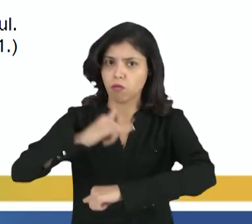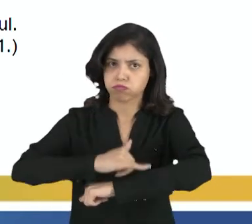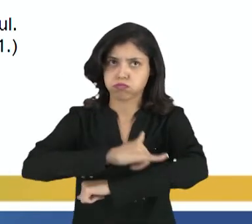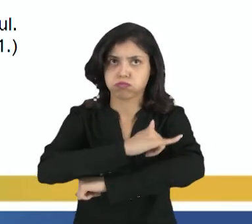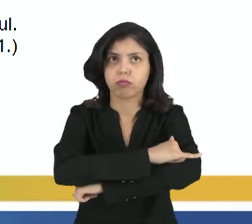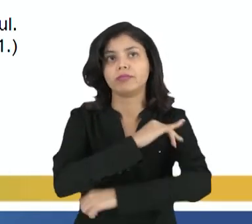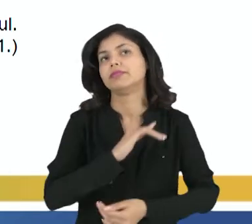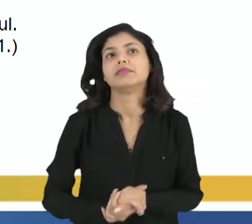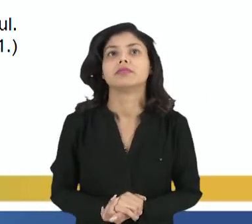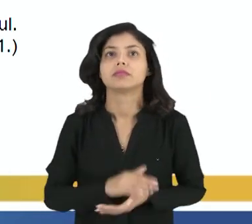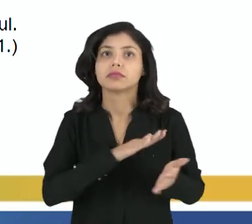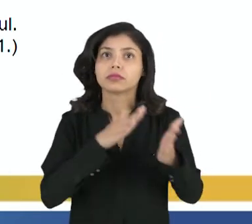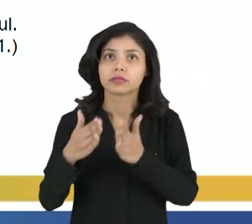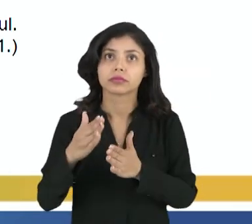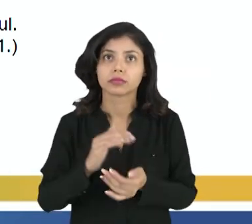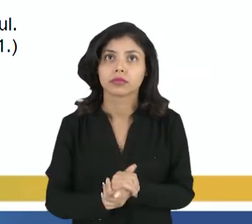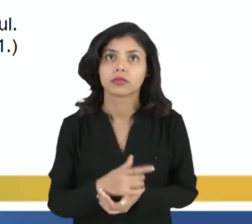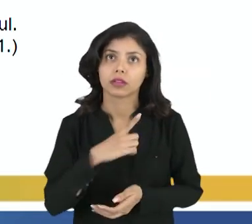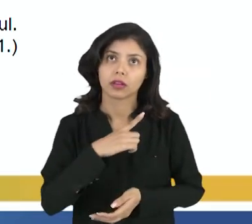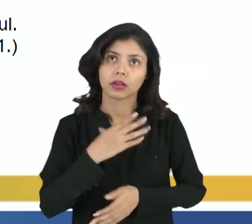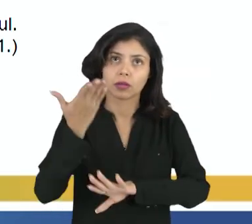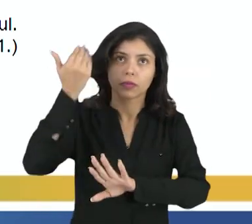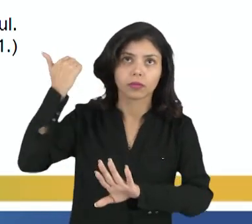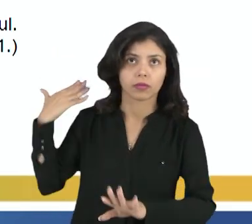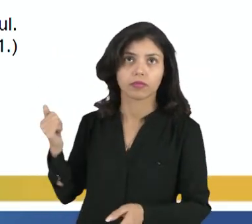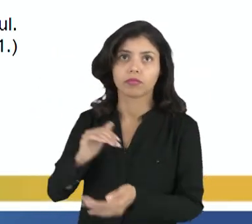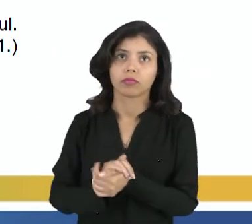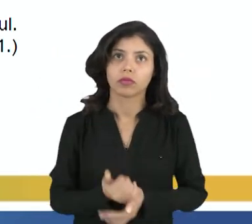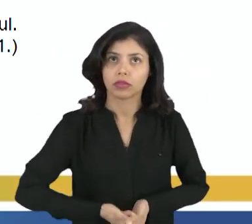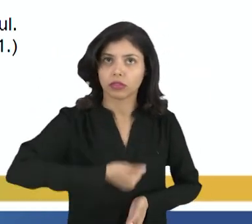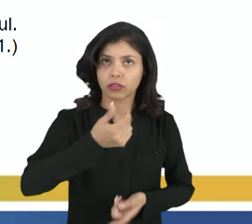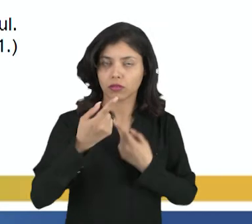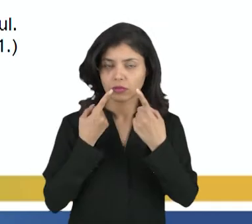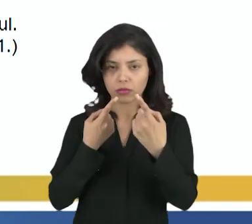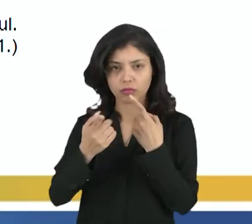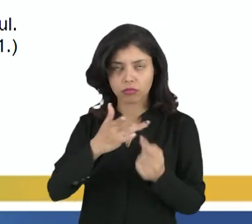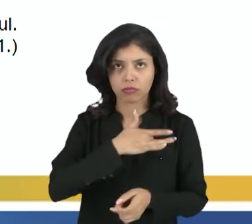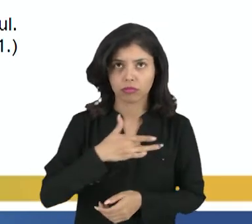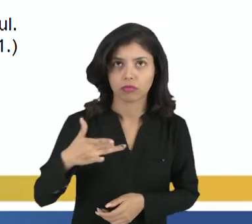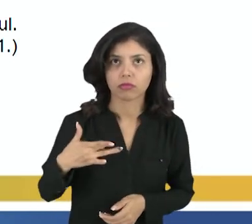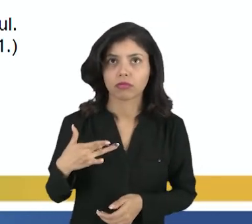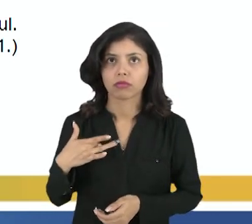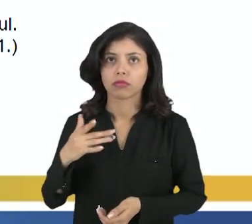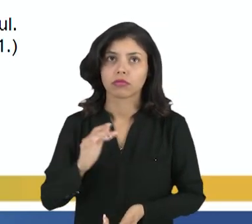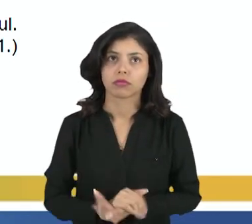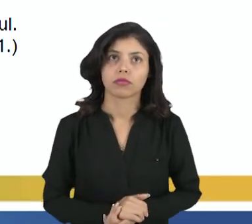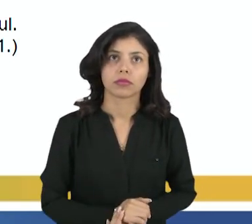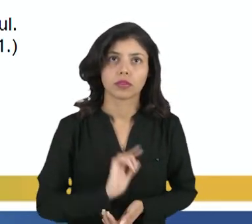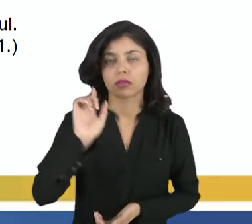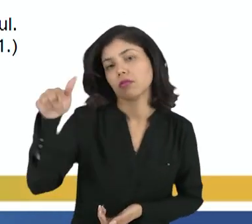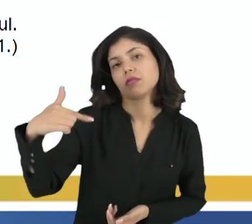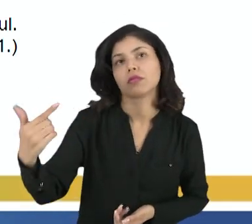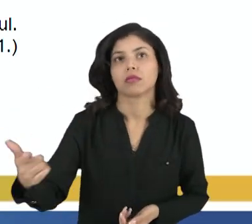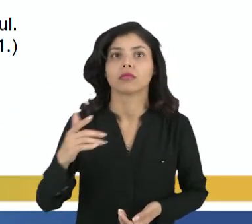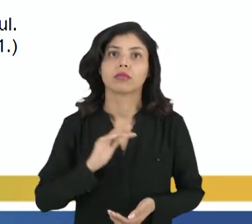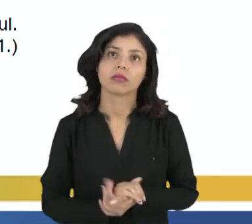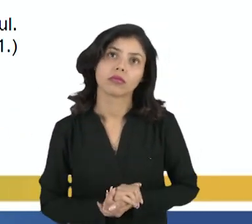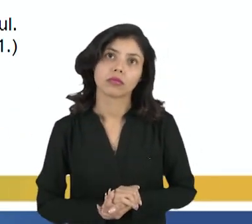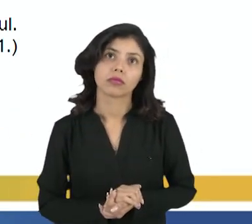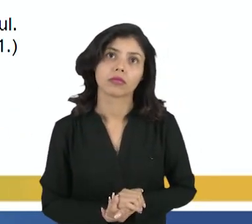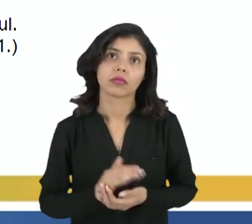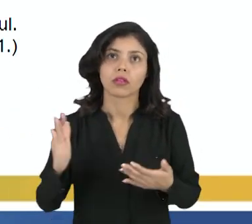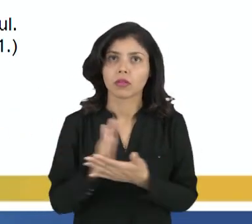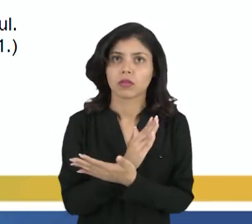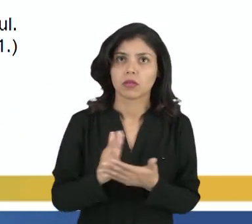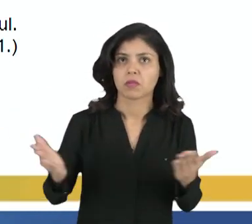gordos, tá? De um lado, o que há por trás é uma positiva discussão sobre saúde. Por